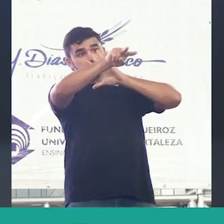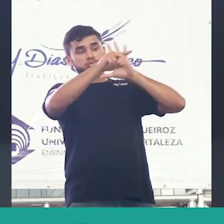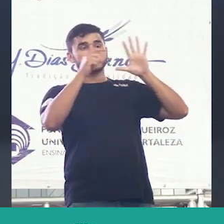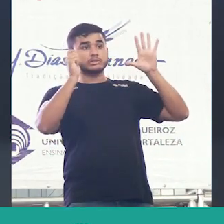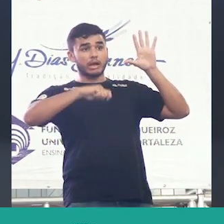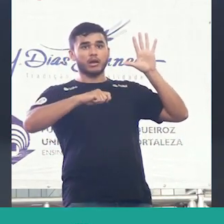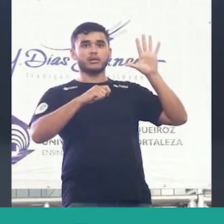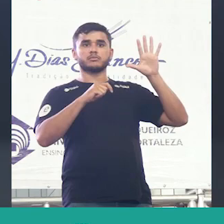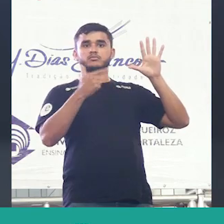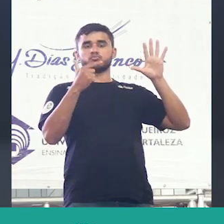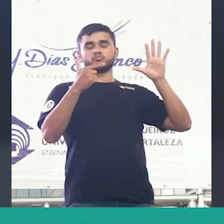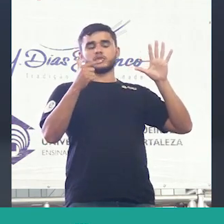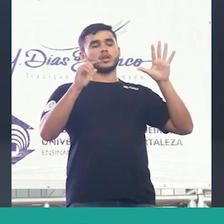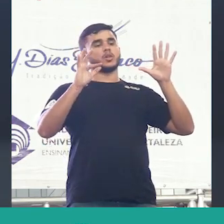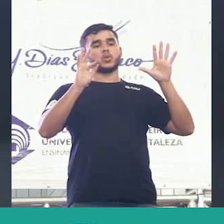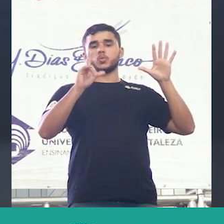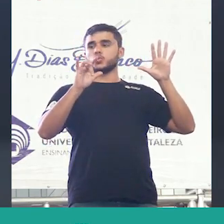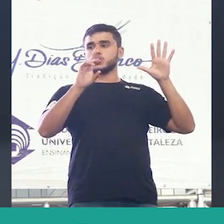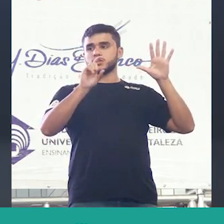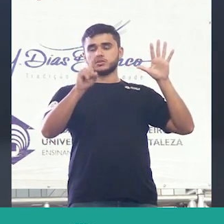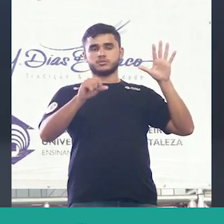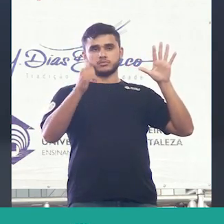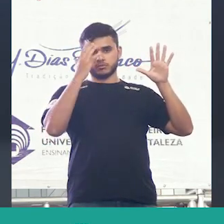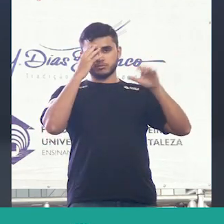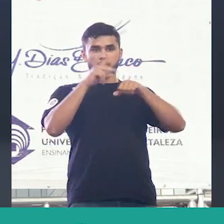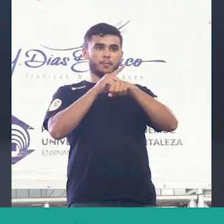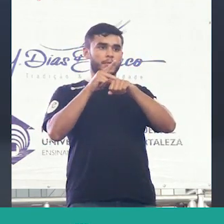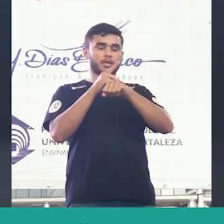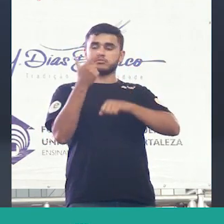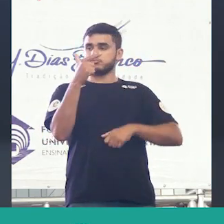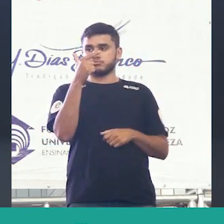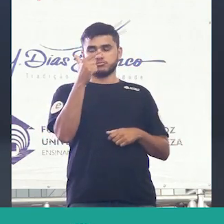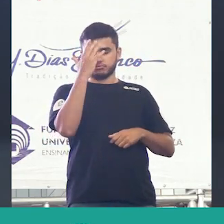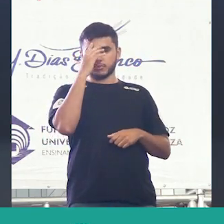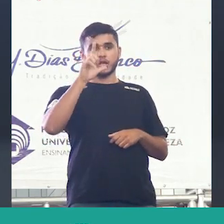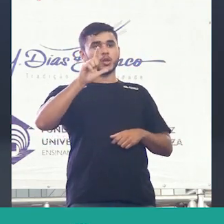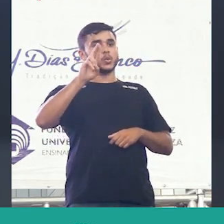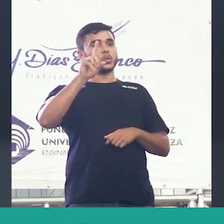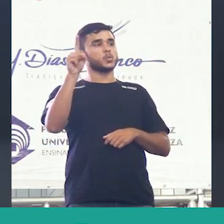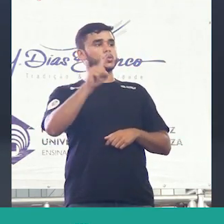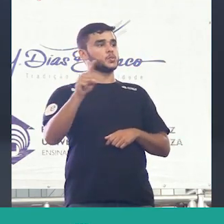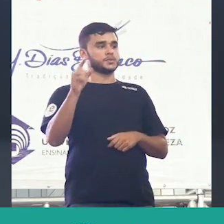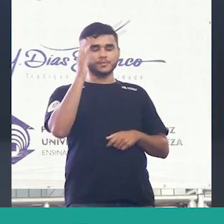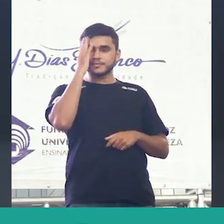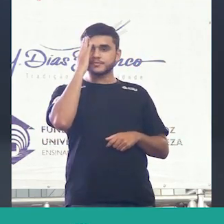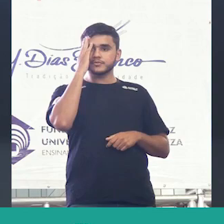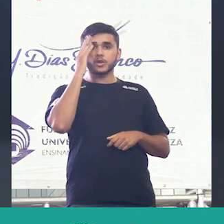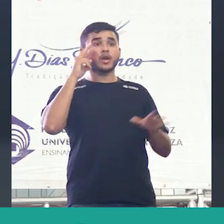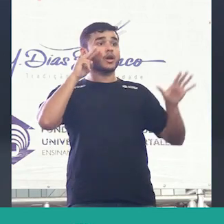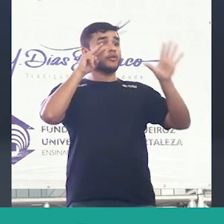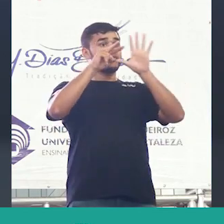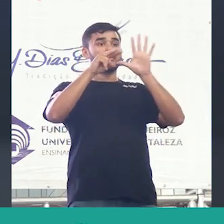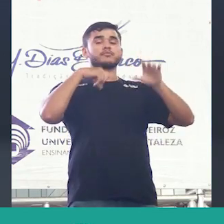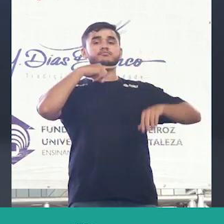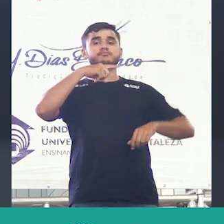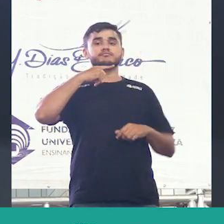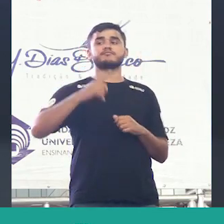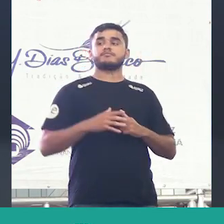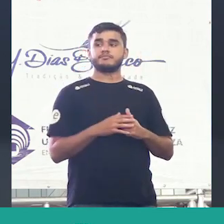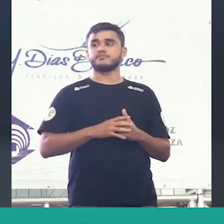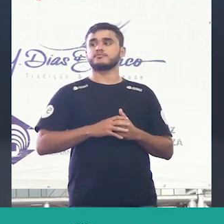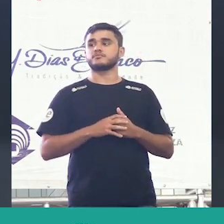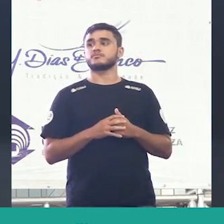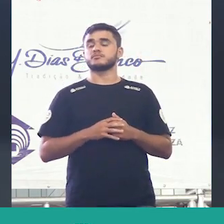Resposta: não. O preto é uma fonte de luz? Resposta: não. Por quê? Porque eu não